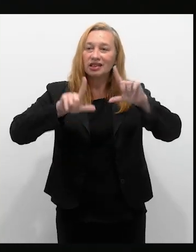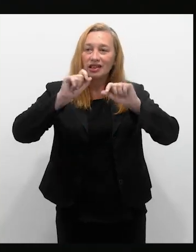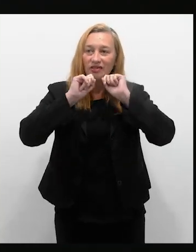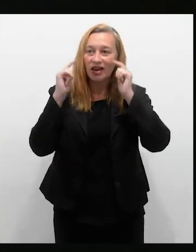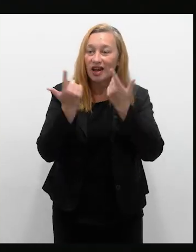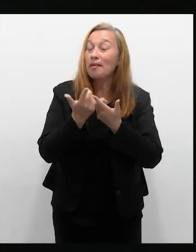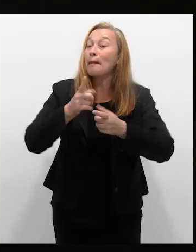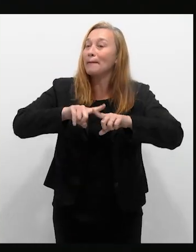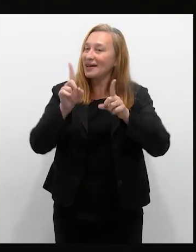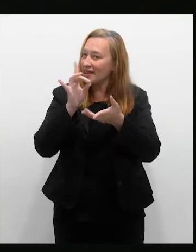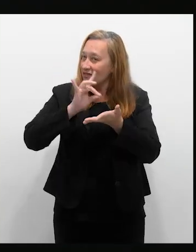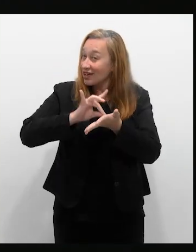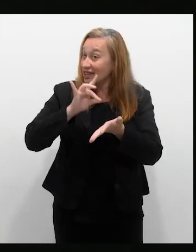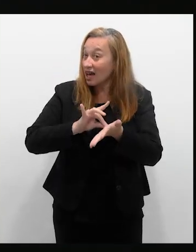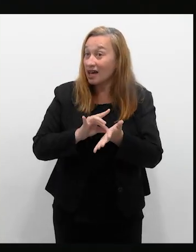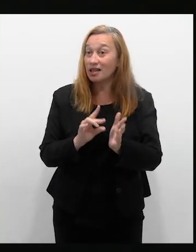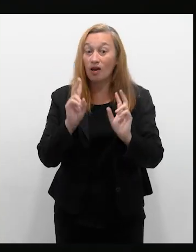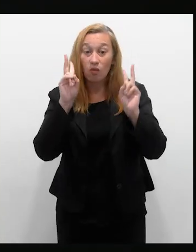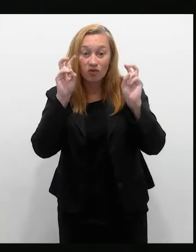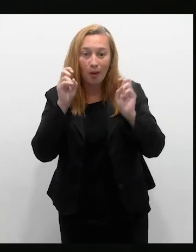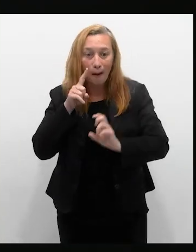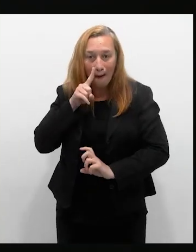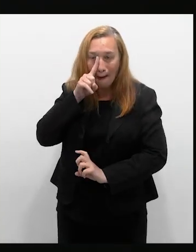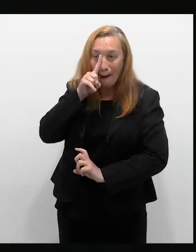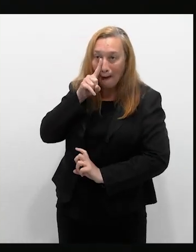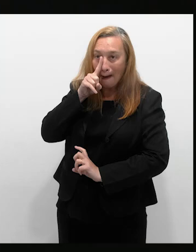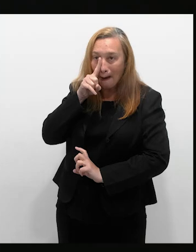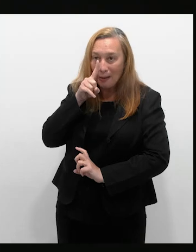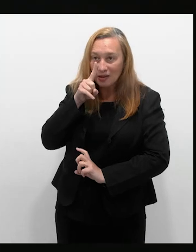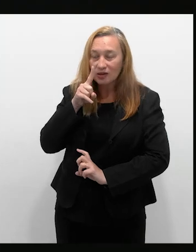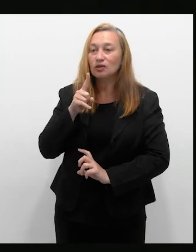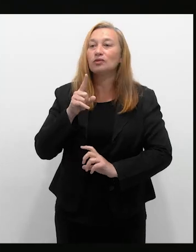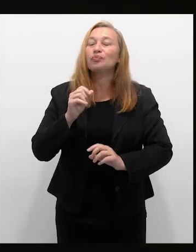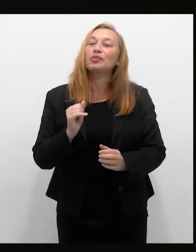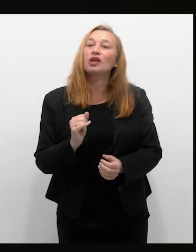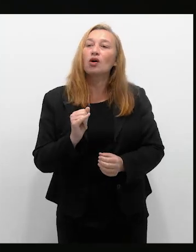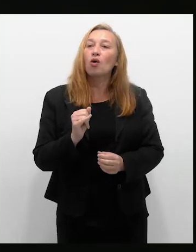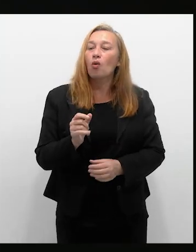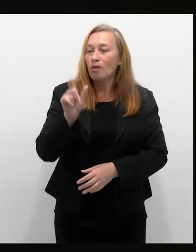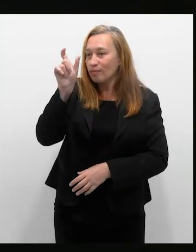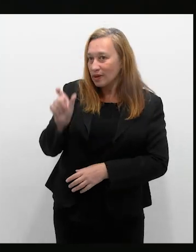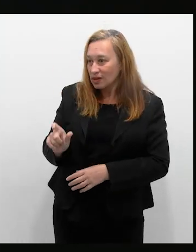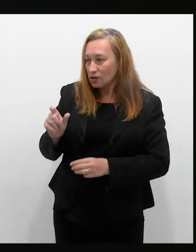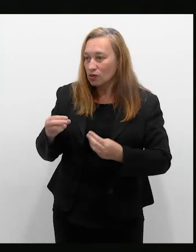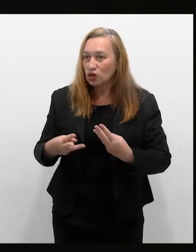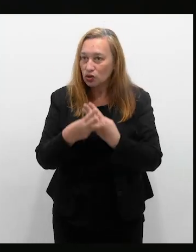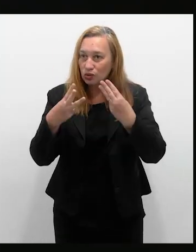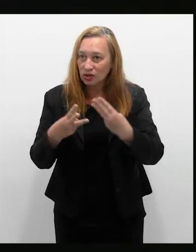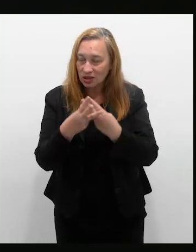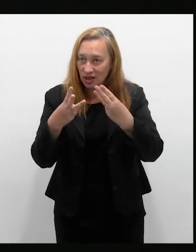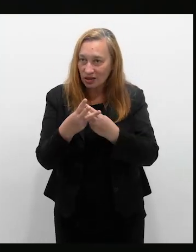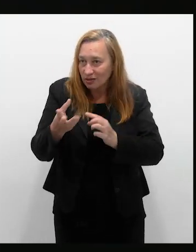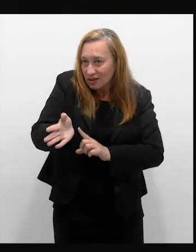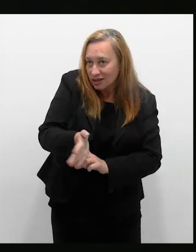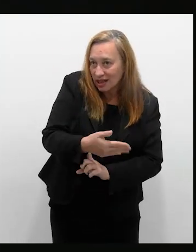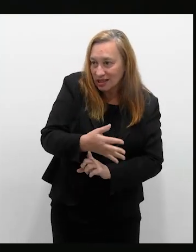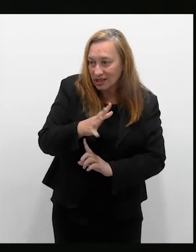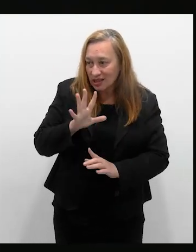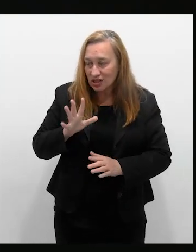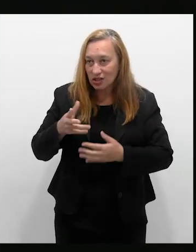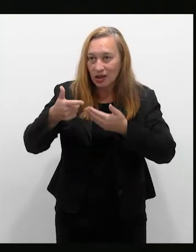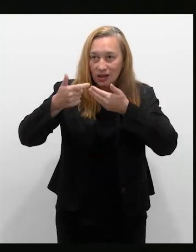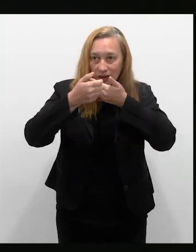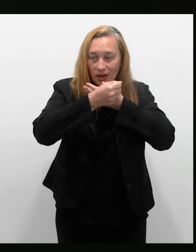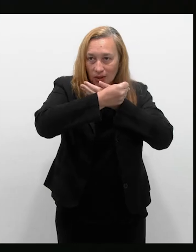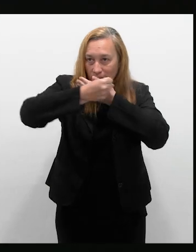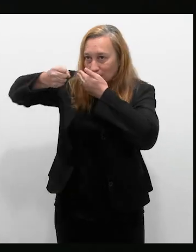Alerj, mas, na verdade, em uma situação de risco. Um judeu taxista resolve raptar o Papa a partir de uma ideia sui